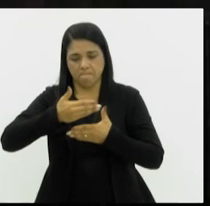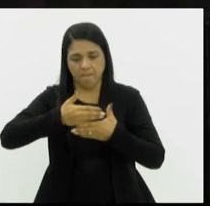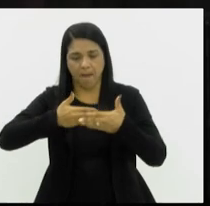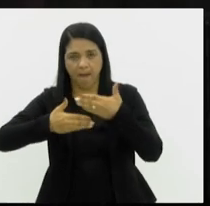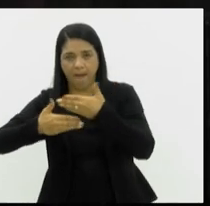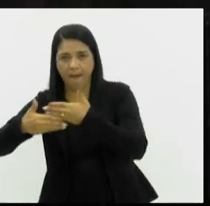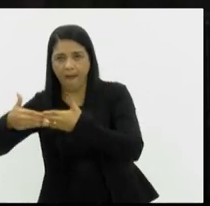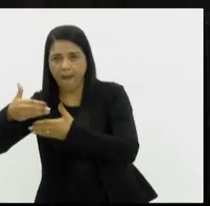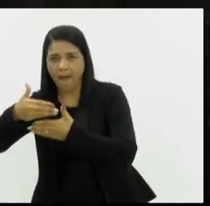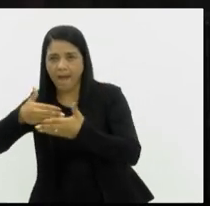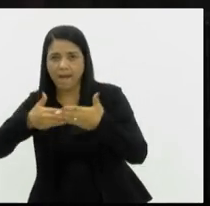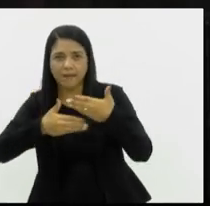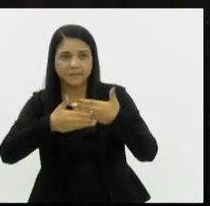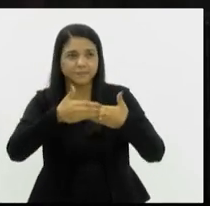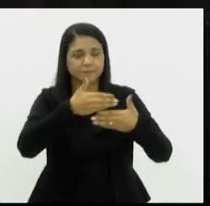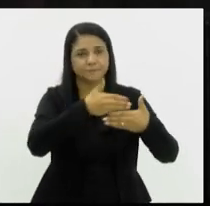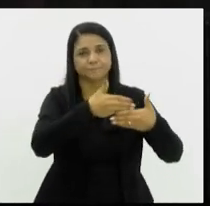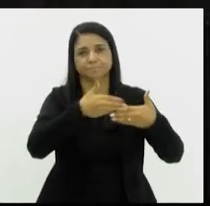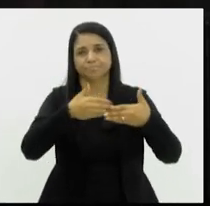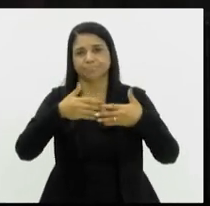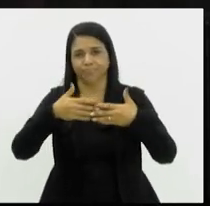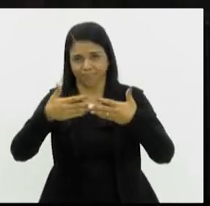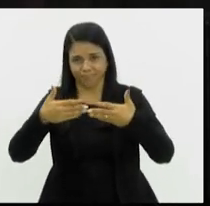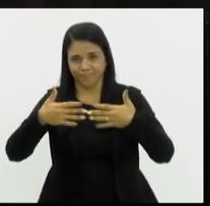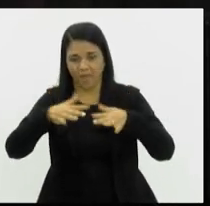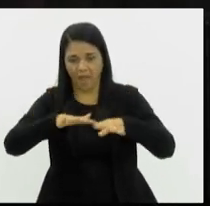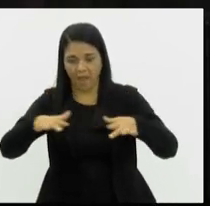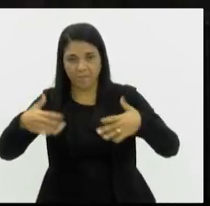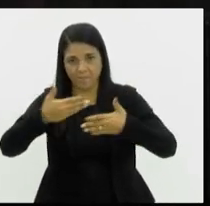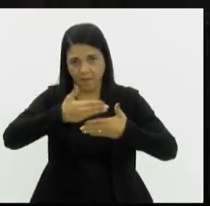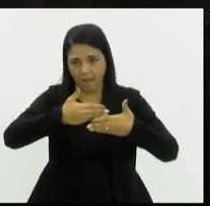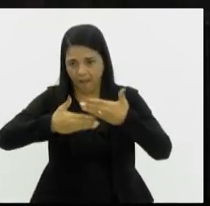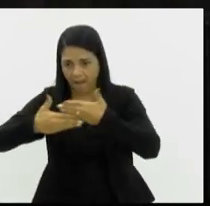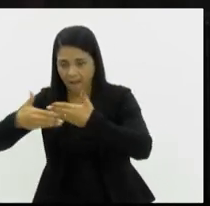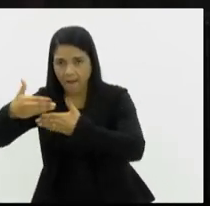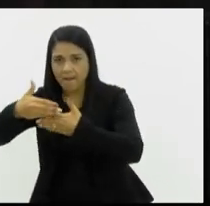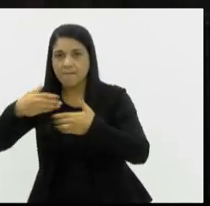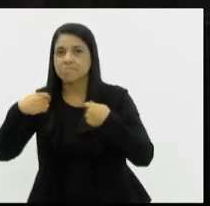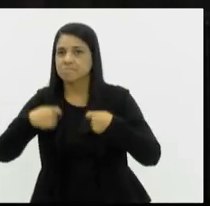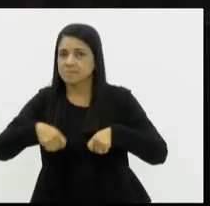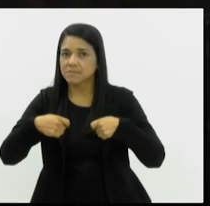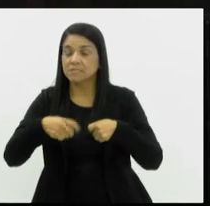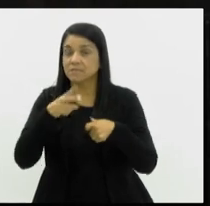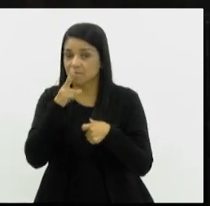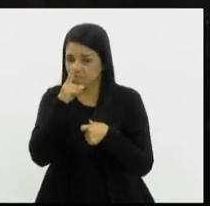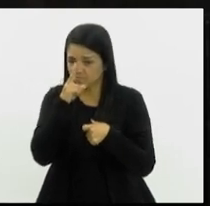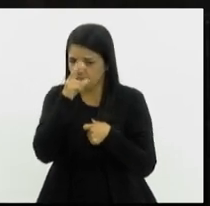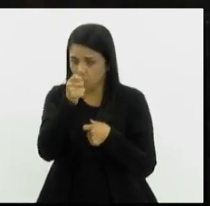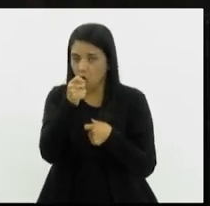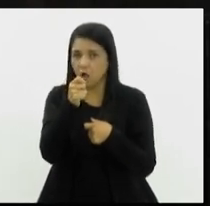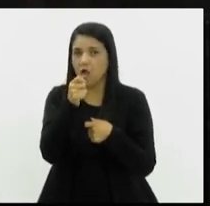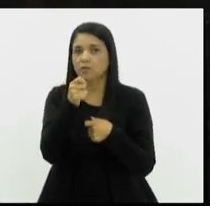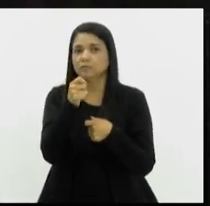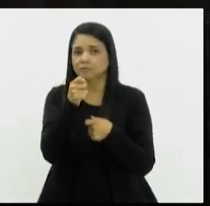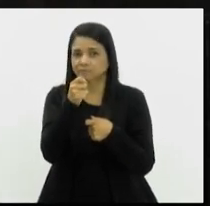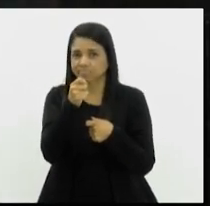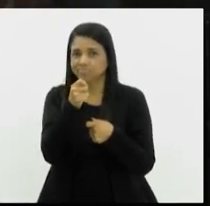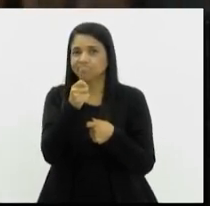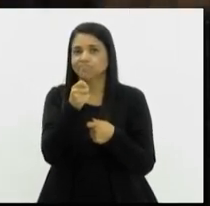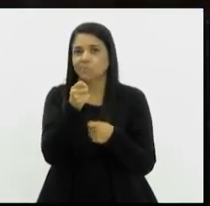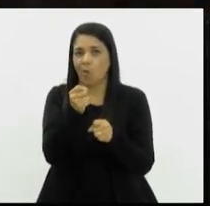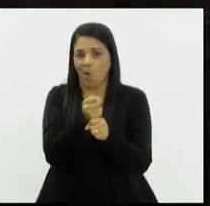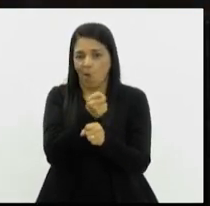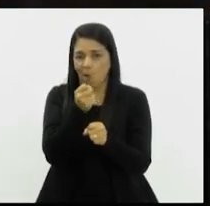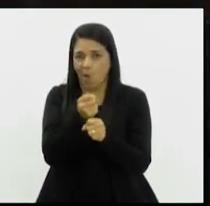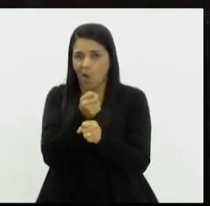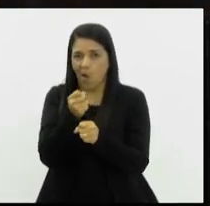precisam de um novo dimensionamento e um processo muito forte de recuperação. O Rio Grande do Sul precisa ser